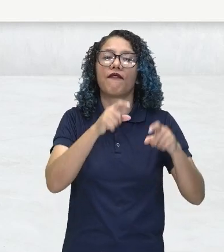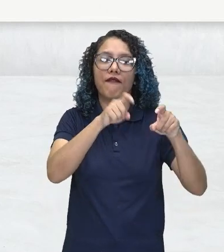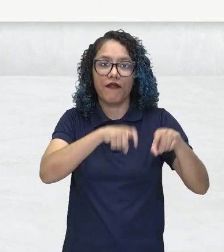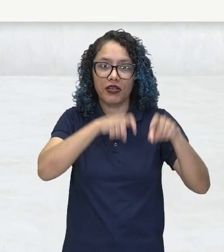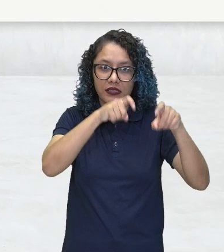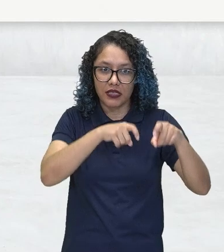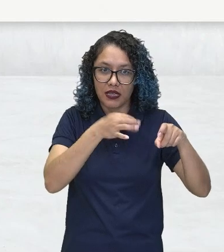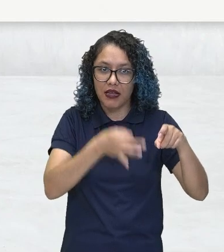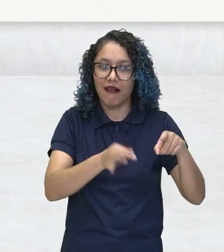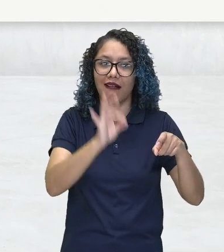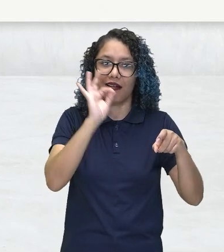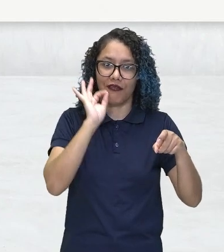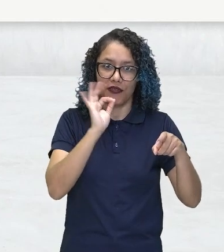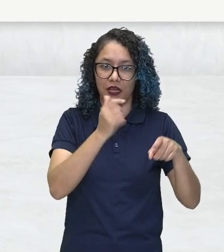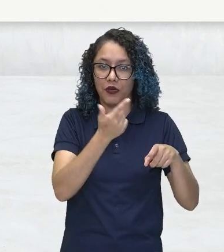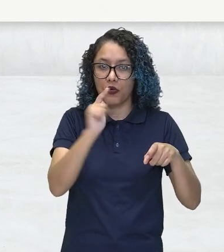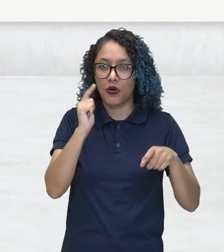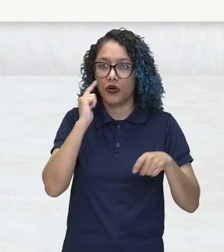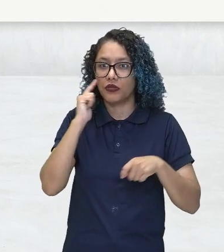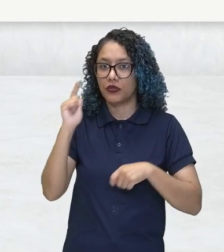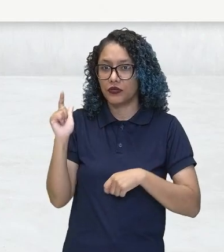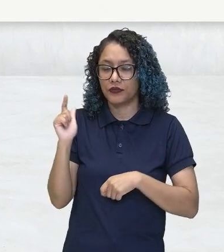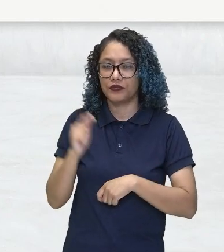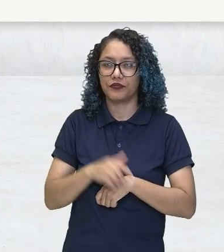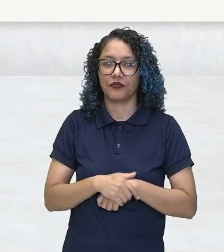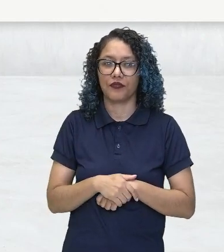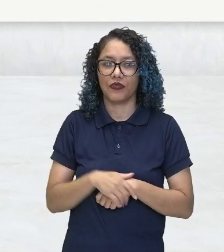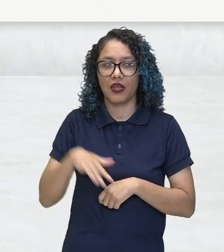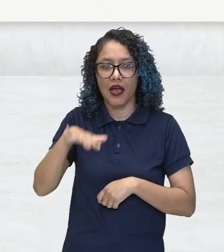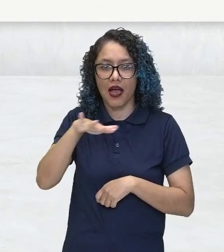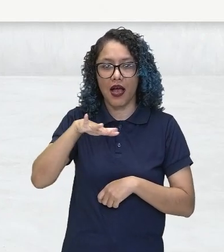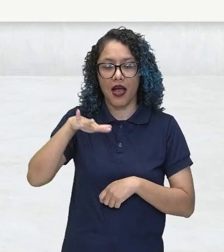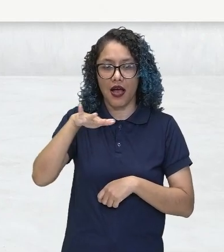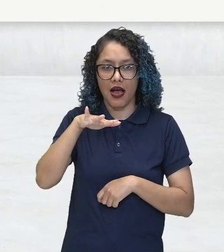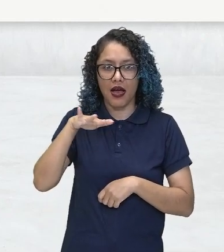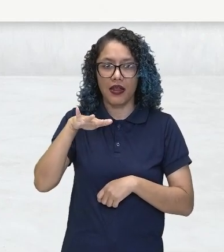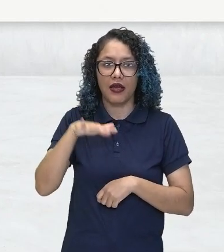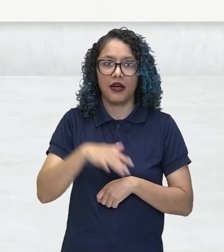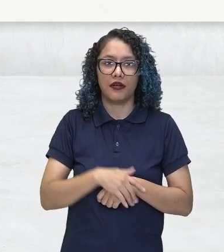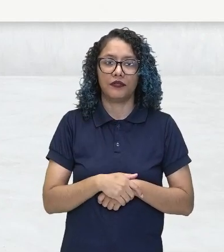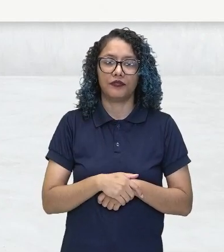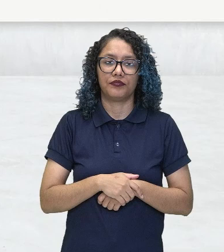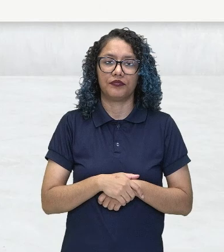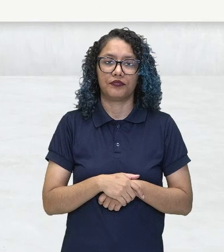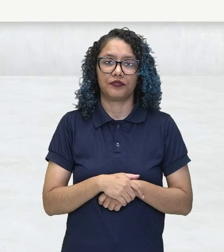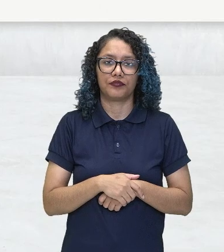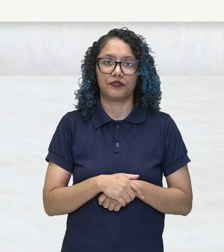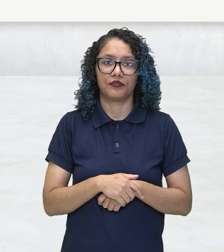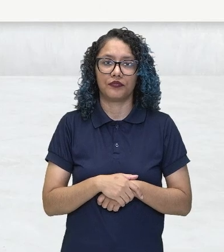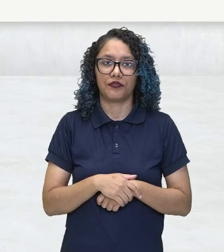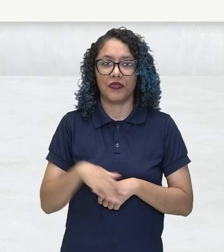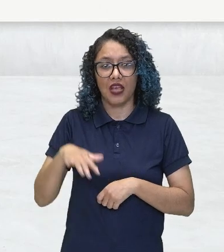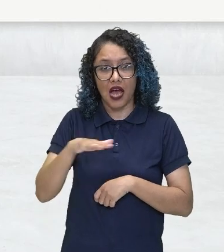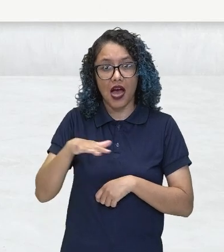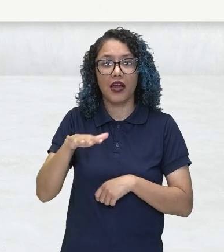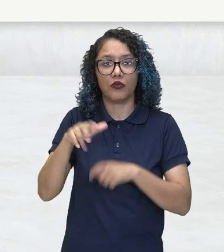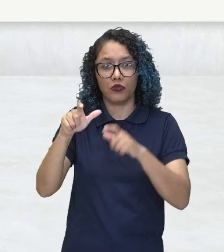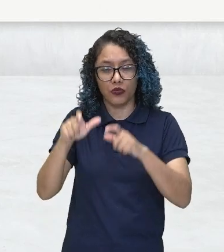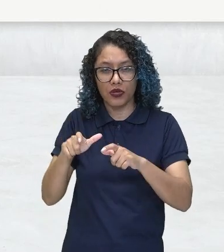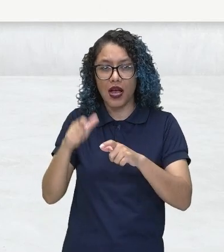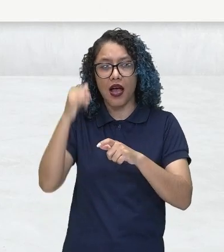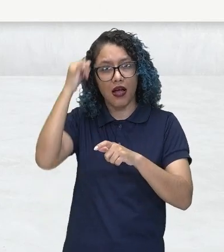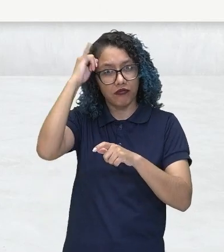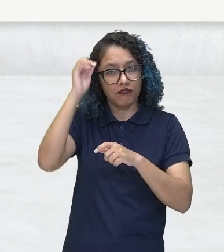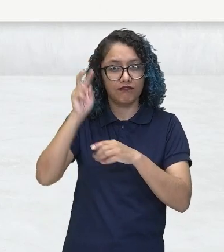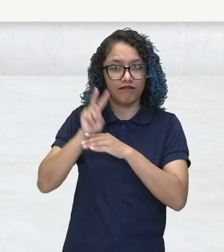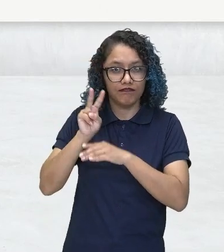café, e desse outro lado nós temos aqui um produtor de criadores de gado, só para ilustrar